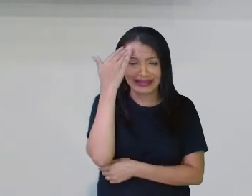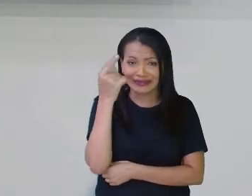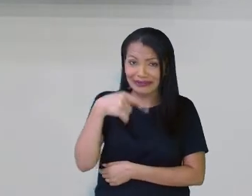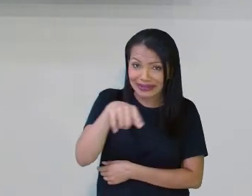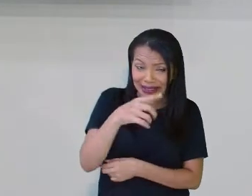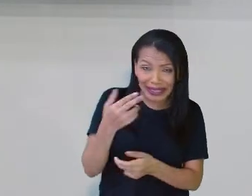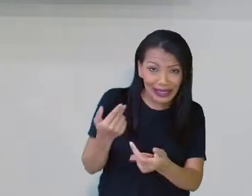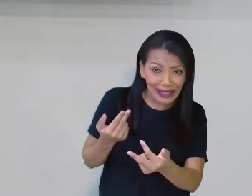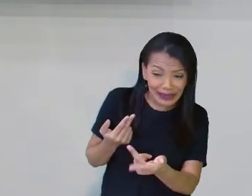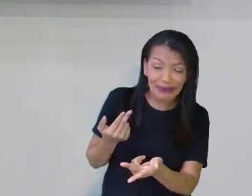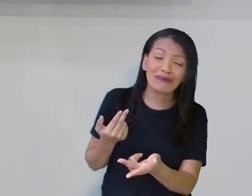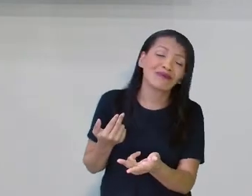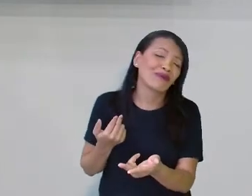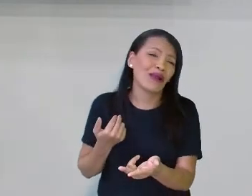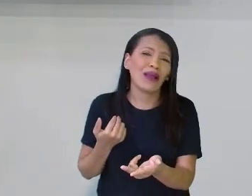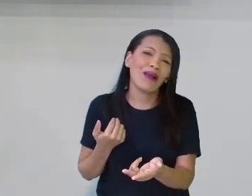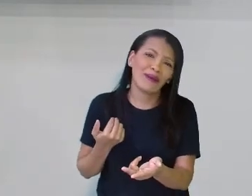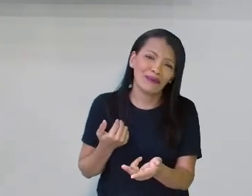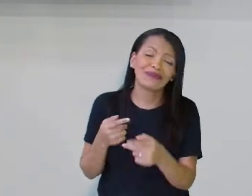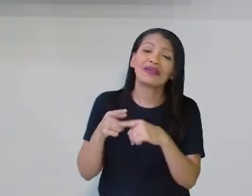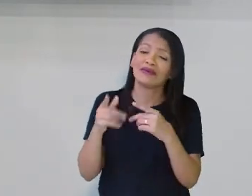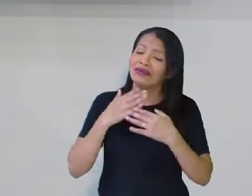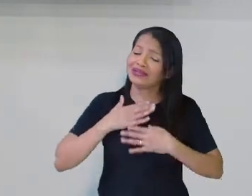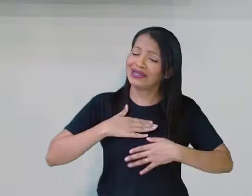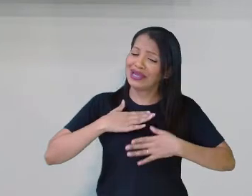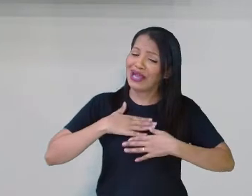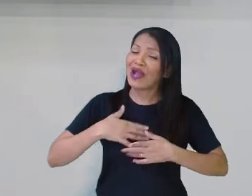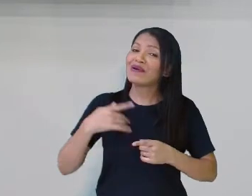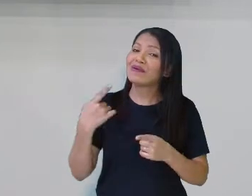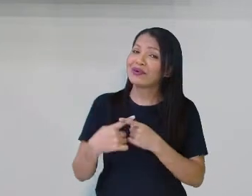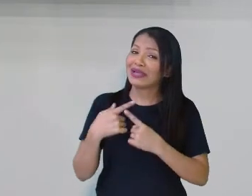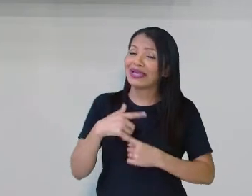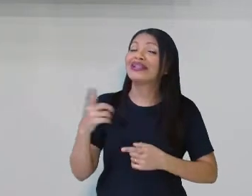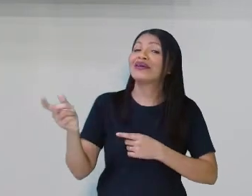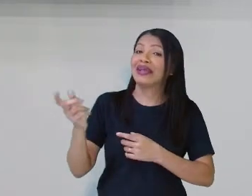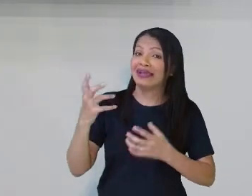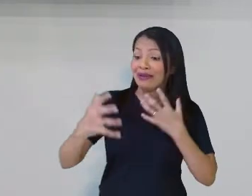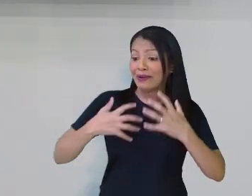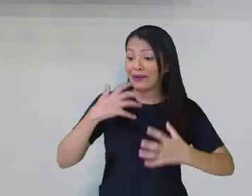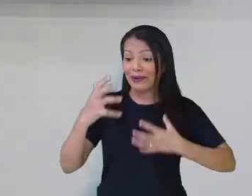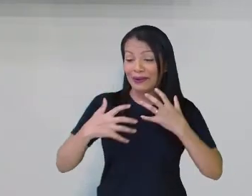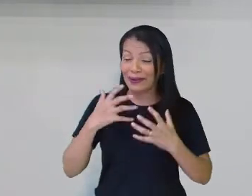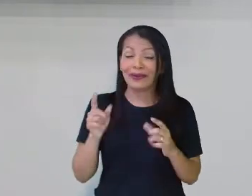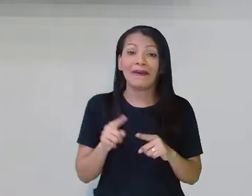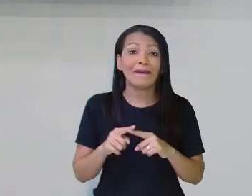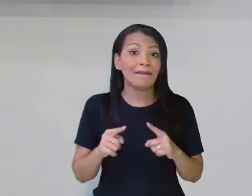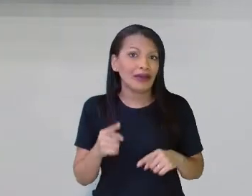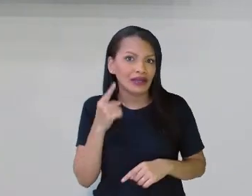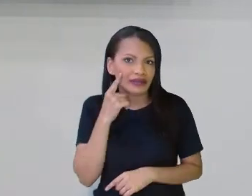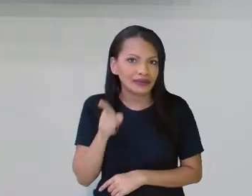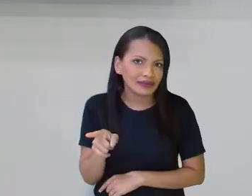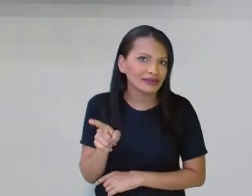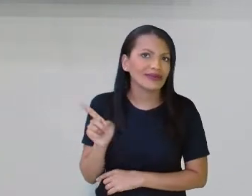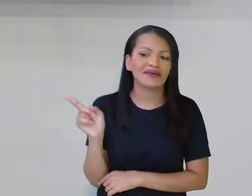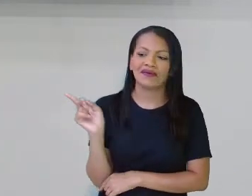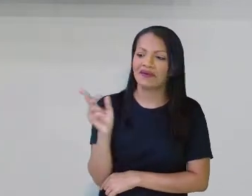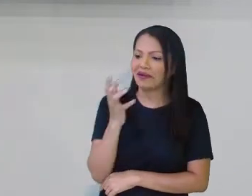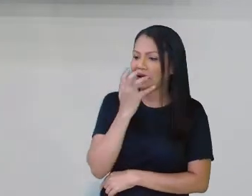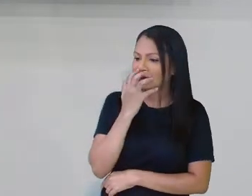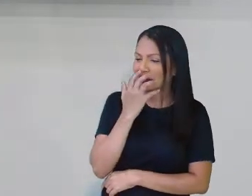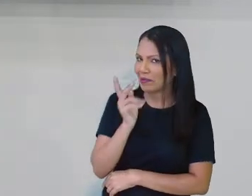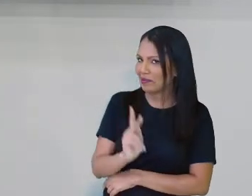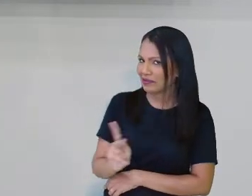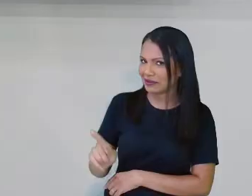também, né? Tem que são mais calminhos. Tem uns cachorrinhos aí que são bem calminhos, mas o Martin não é não, viu? Não é não. É Deixa não,